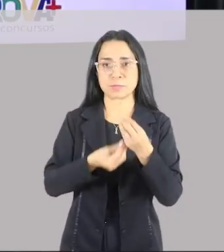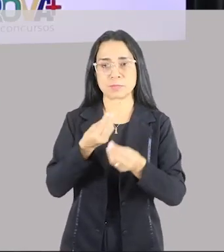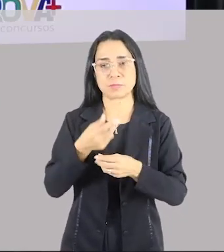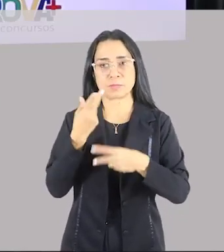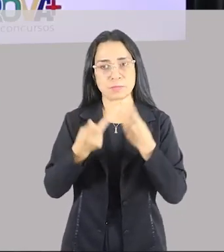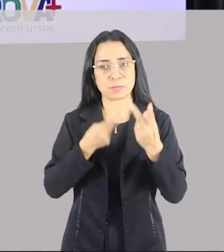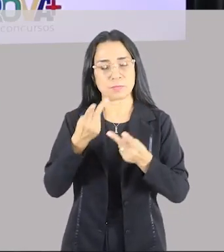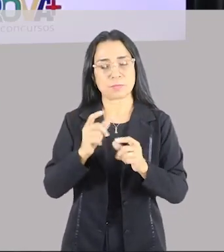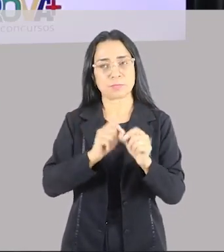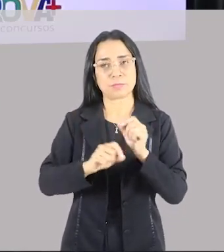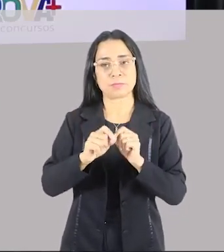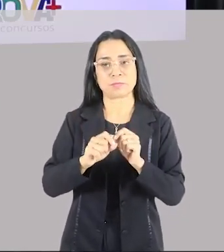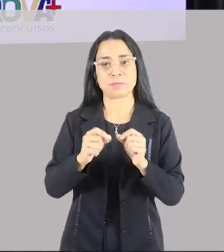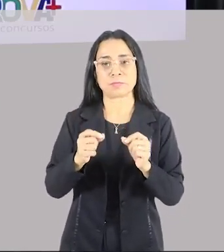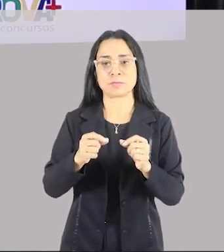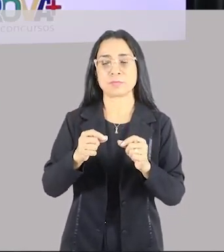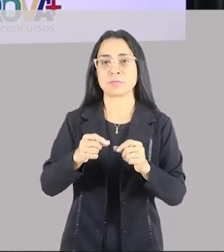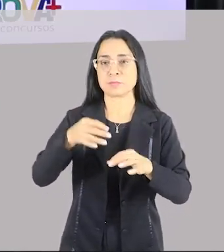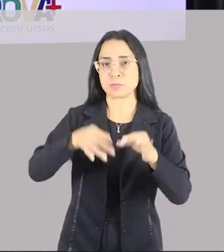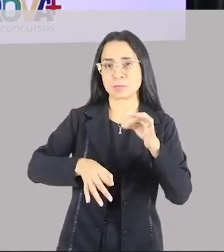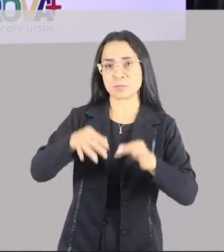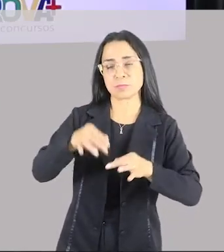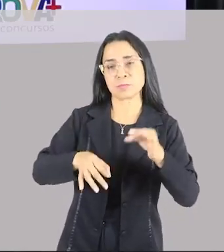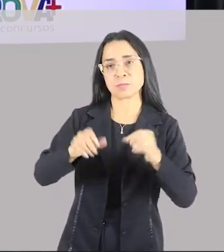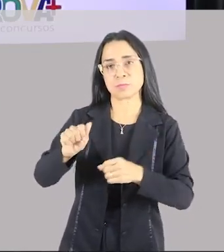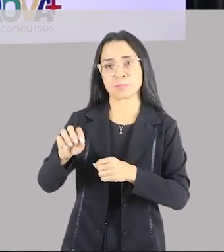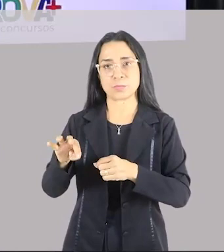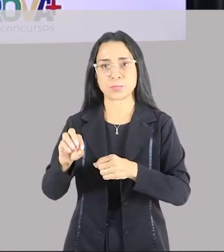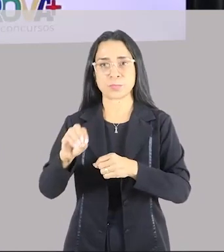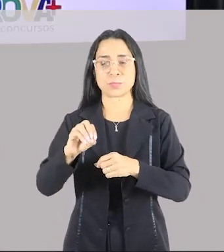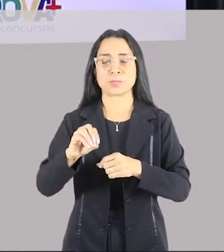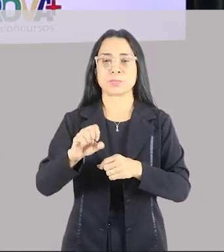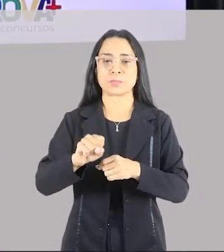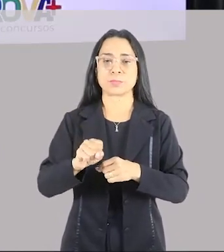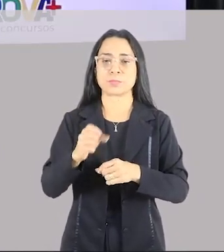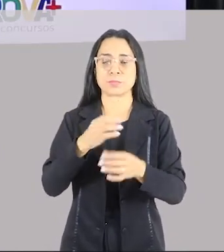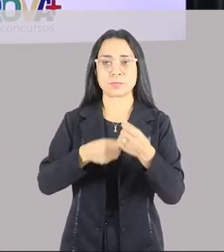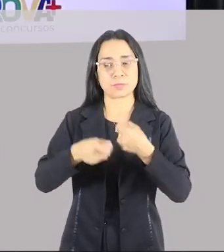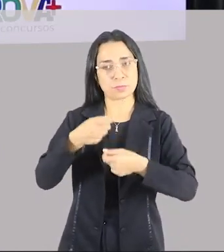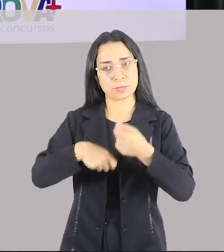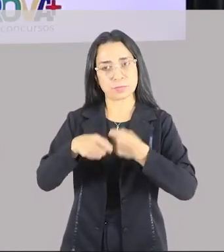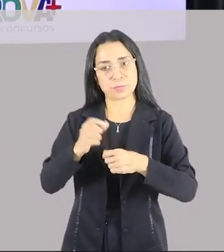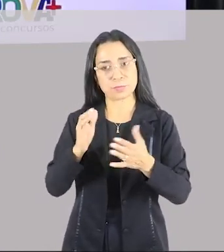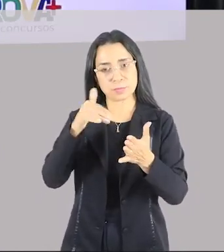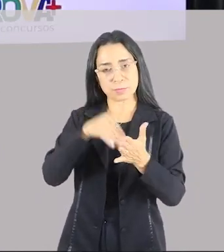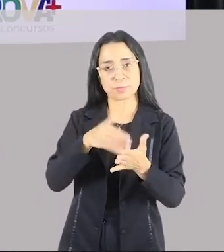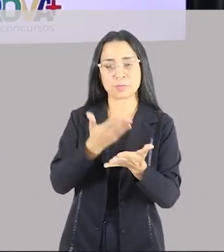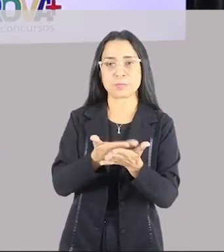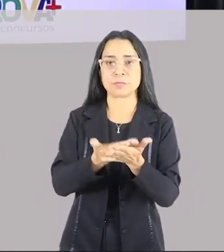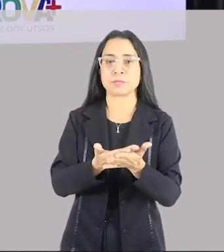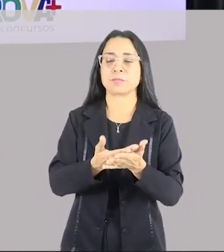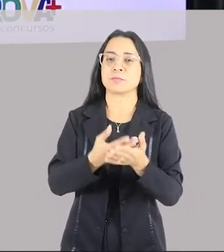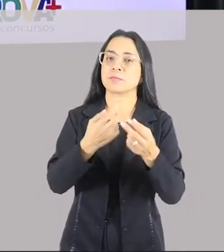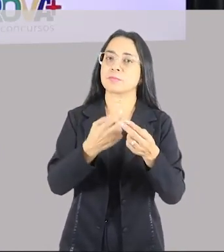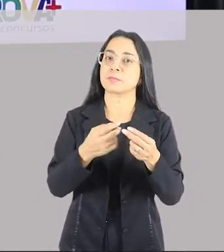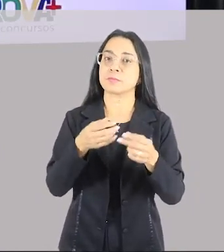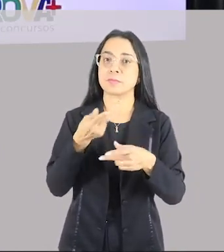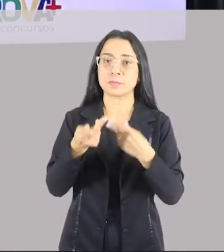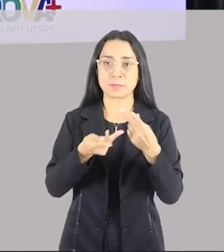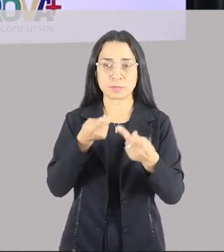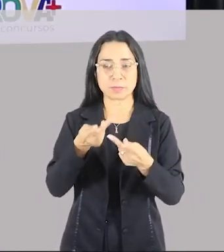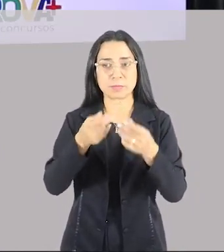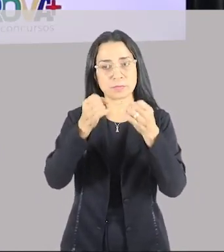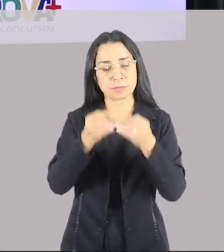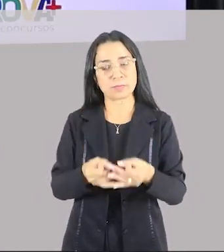dos atributos dos direitos dos atos administrativos. Falamos na última aula sobre os elementos, que são